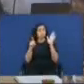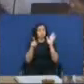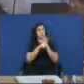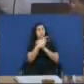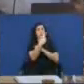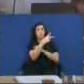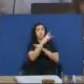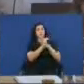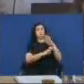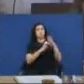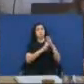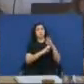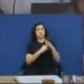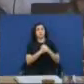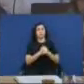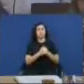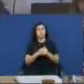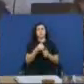Electro.